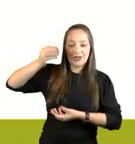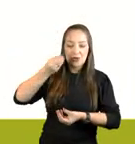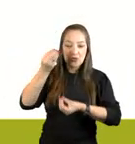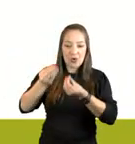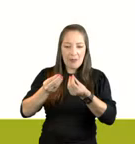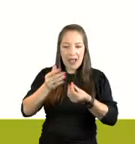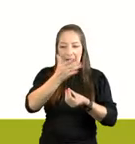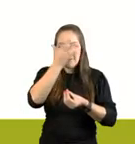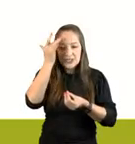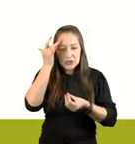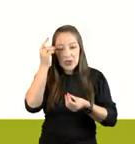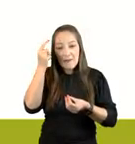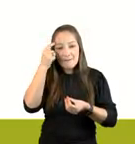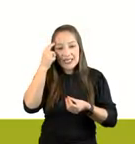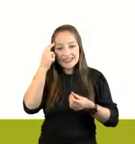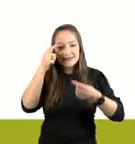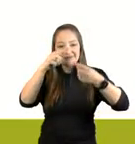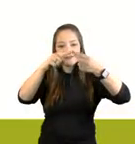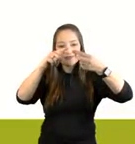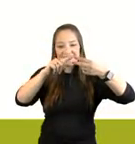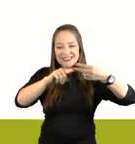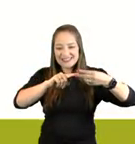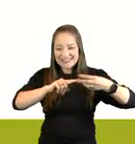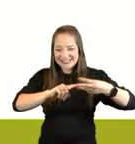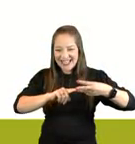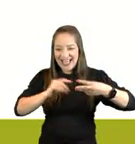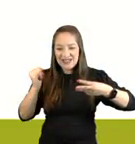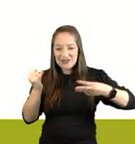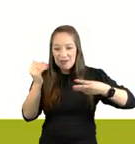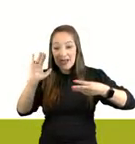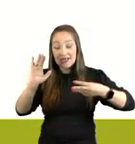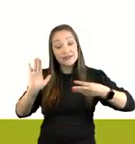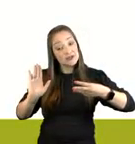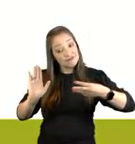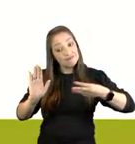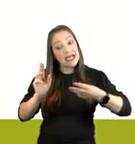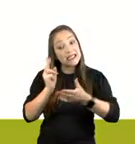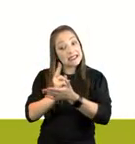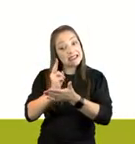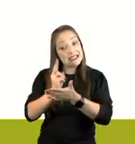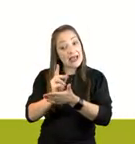mais importante, né? Que geralmente é a rentabilidade.